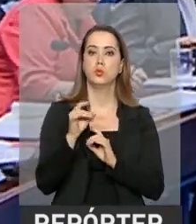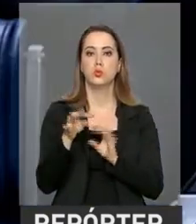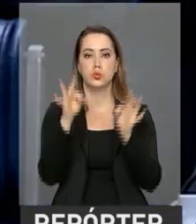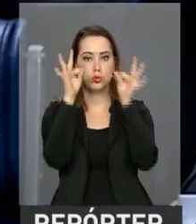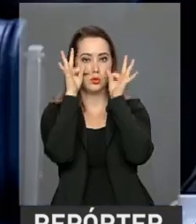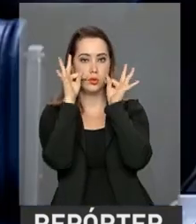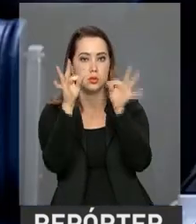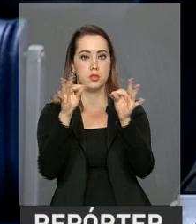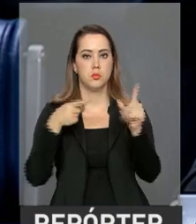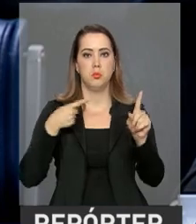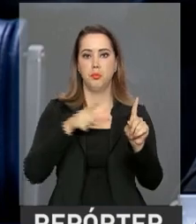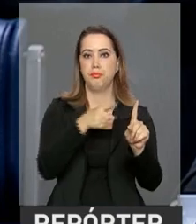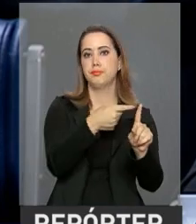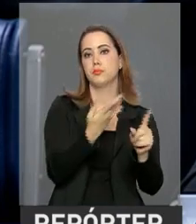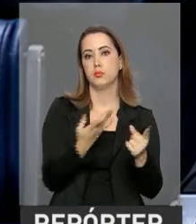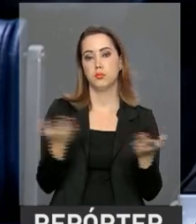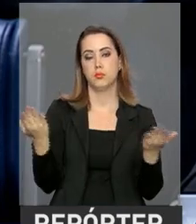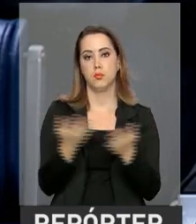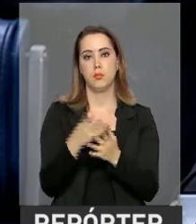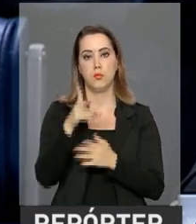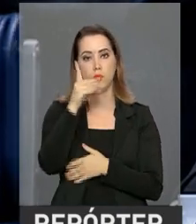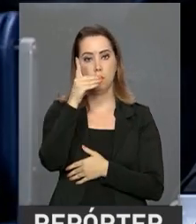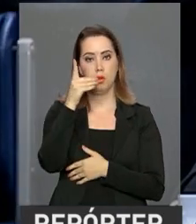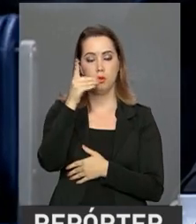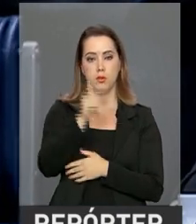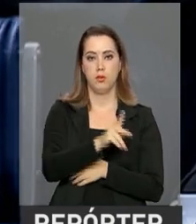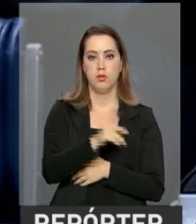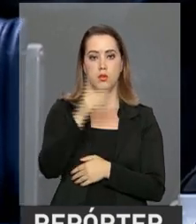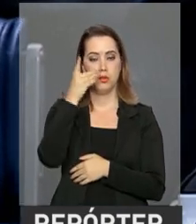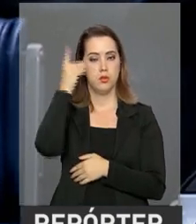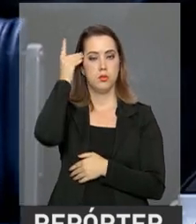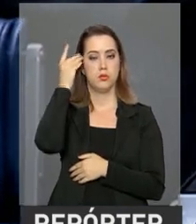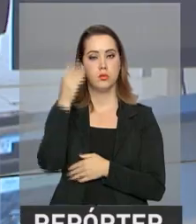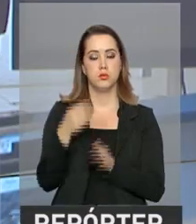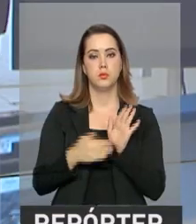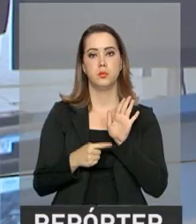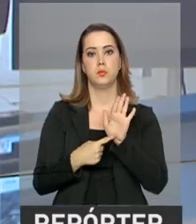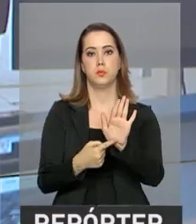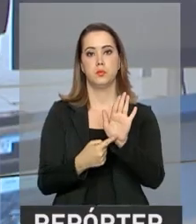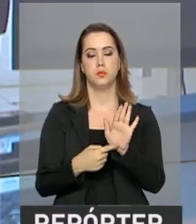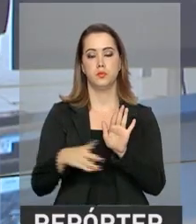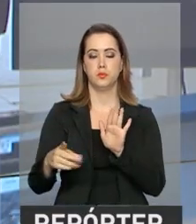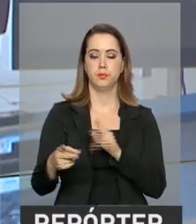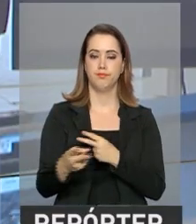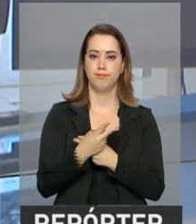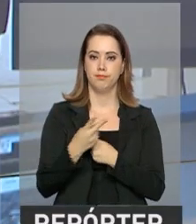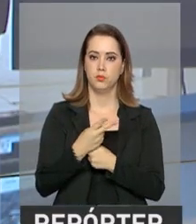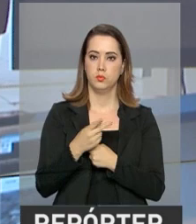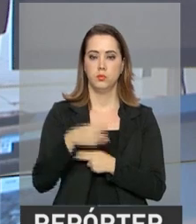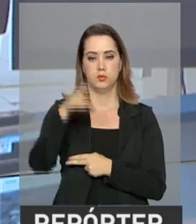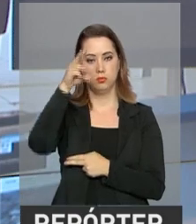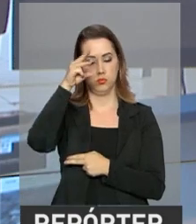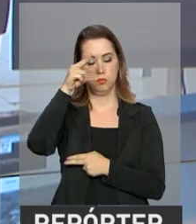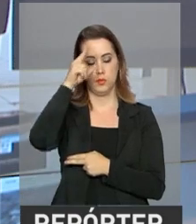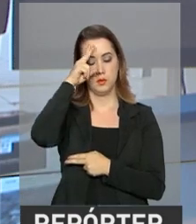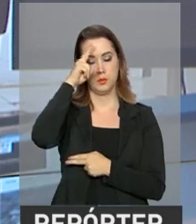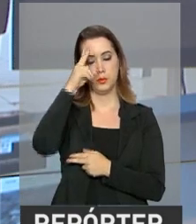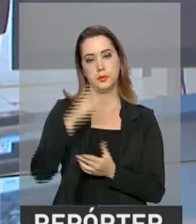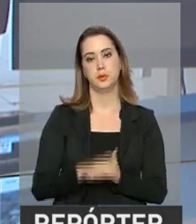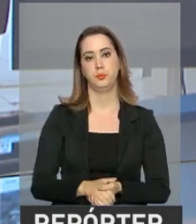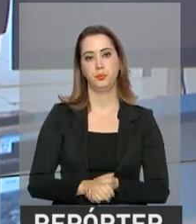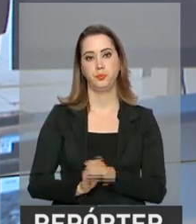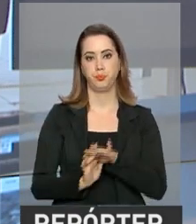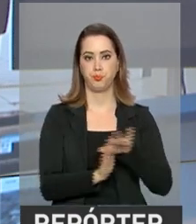acusação Dilma Roussef deve apresentar sua defesa no plenário na segunda-feira até o final dos jogos paralímpicos a